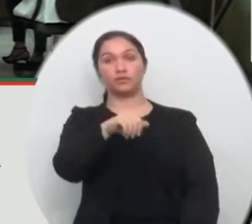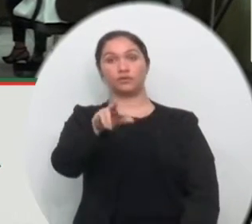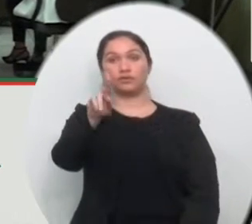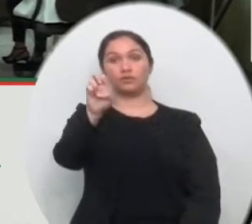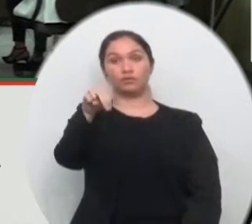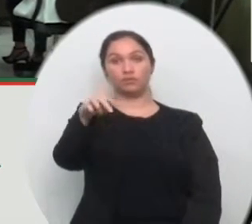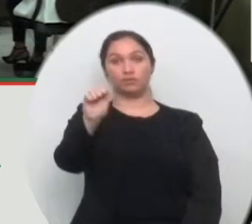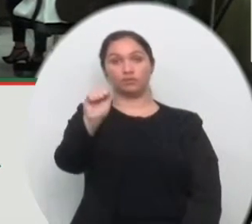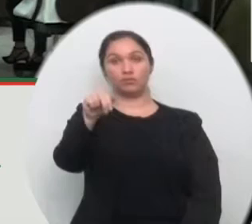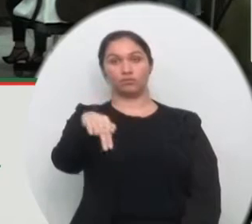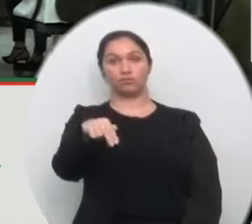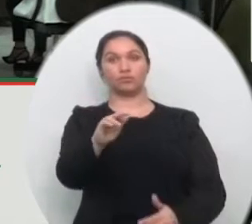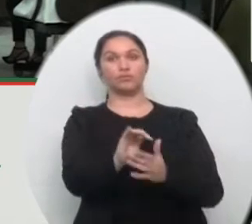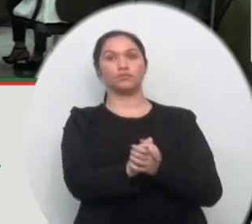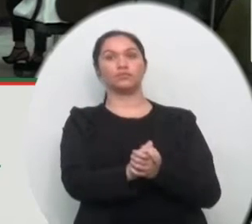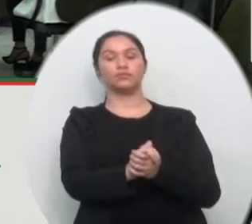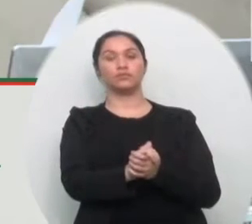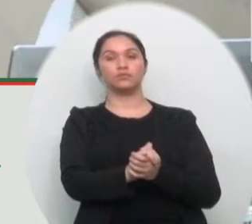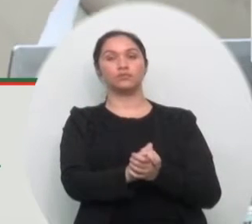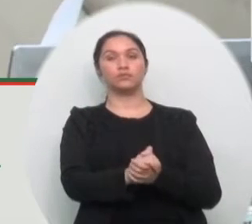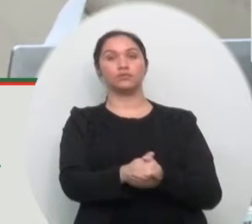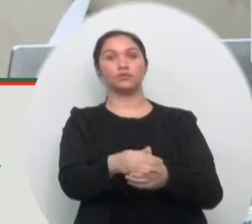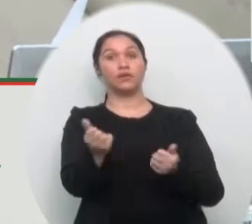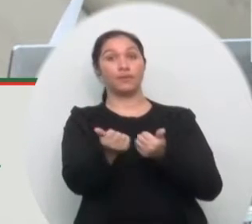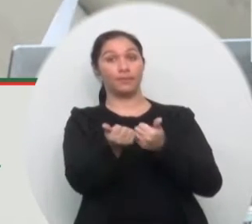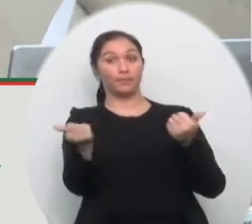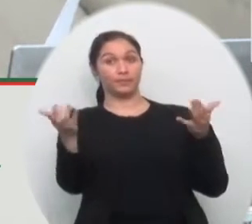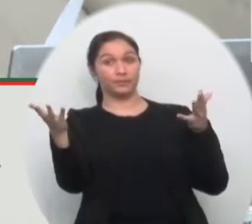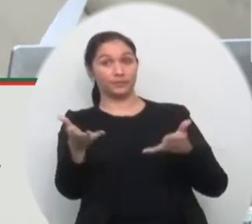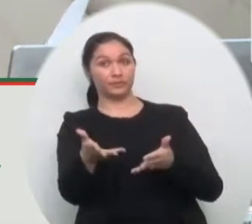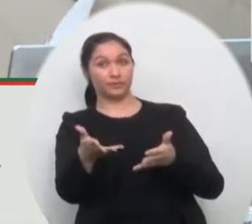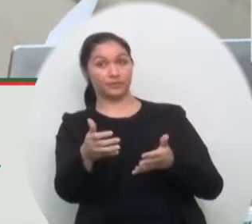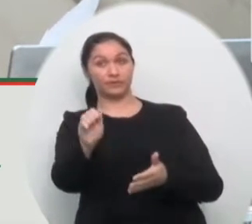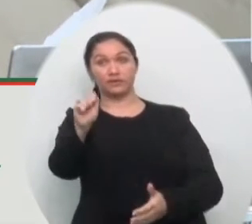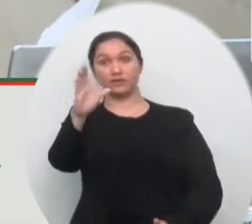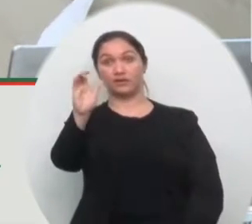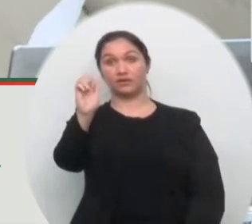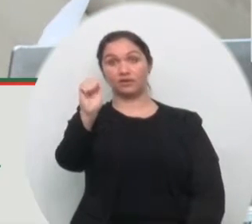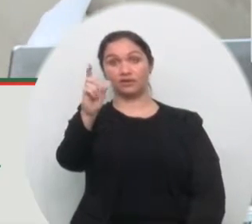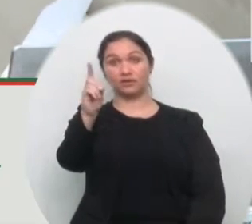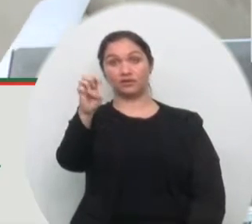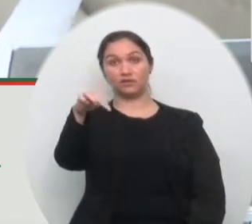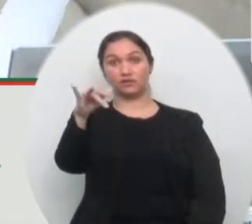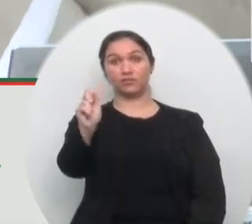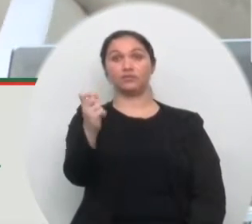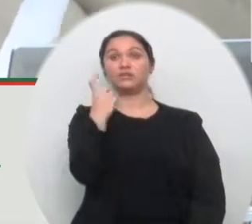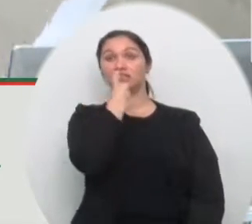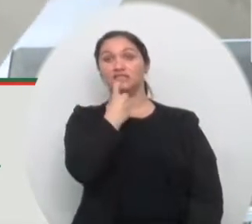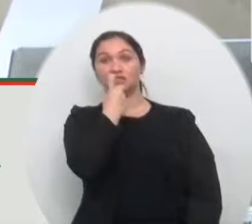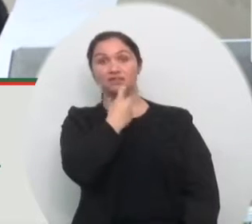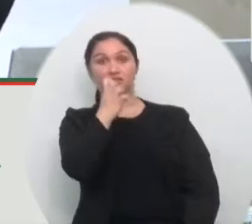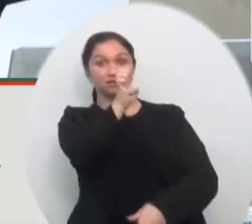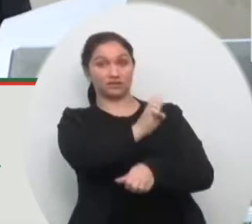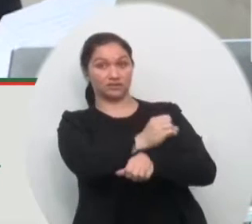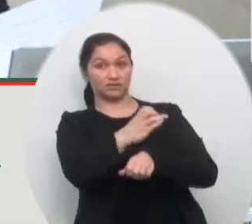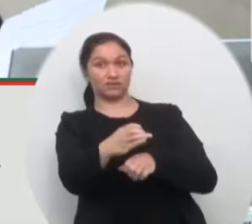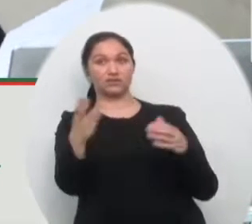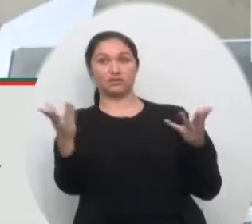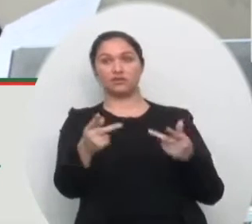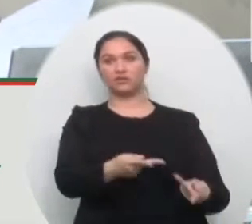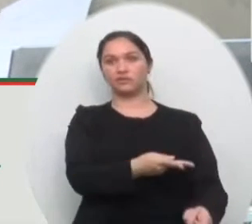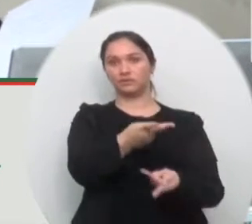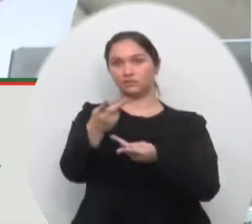Renan Sereta, mais novo membro da Academia Catarinense de Odontologia. E dessa forma, nós gostaríamos de